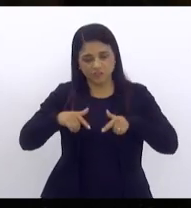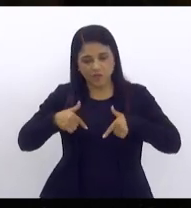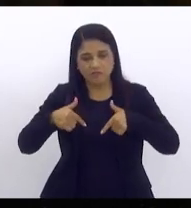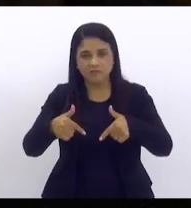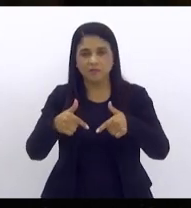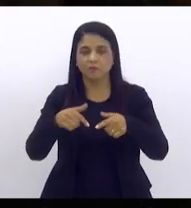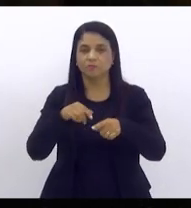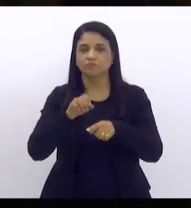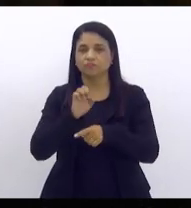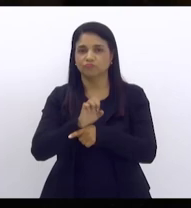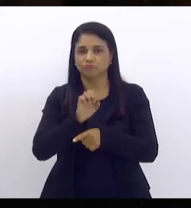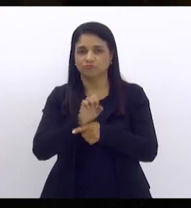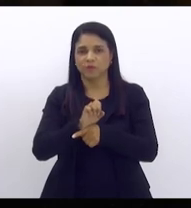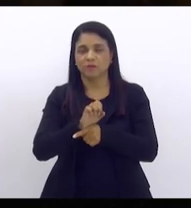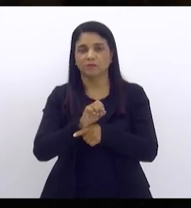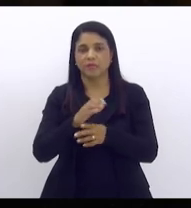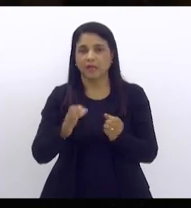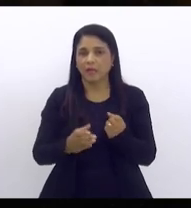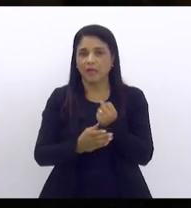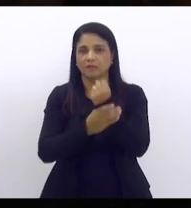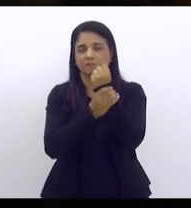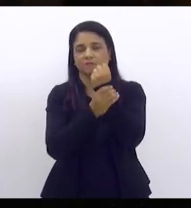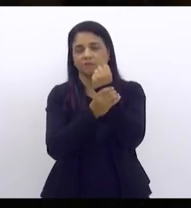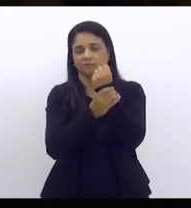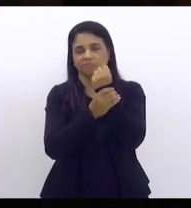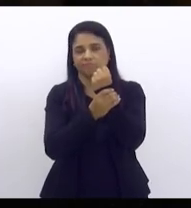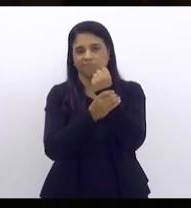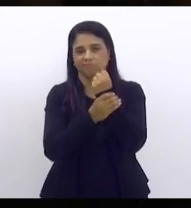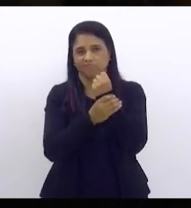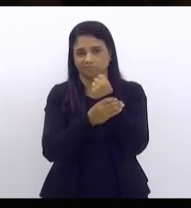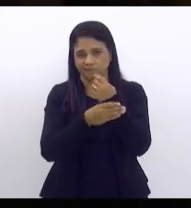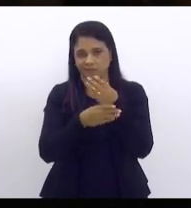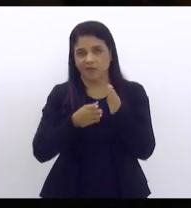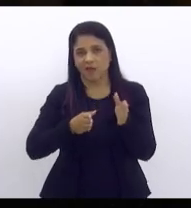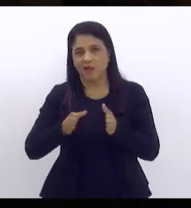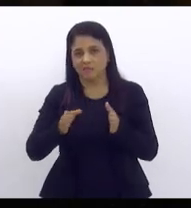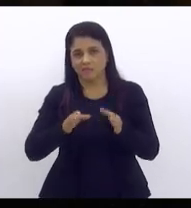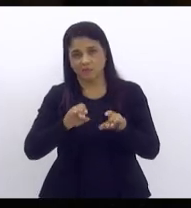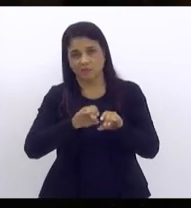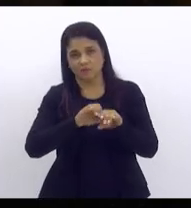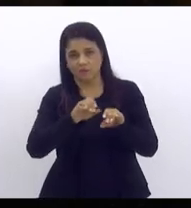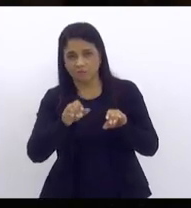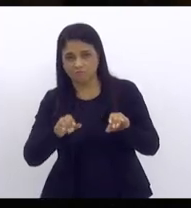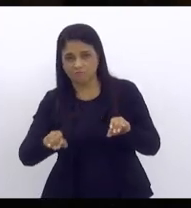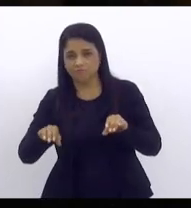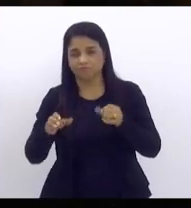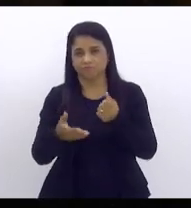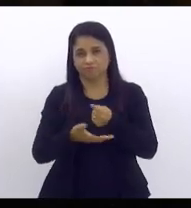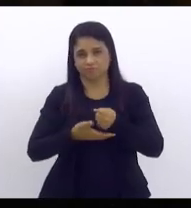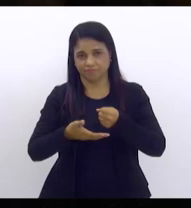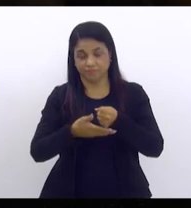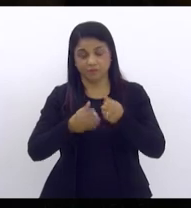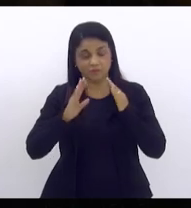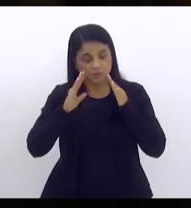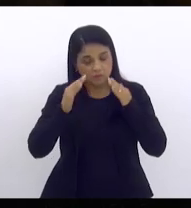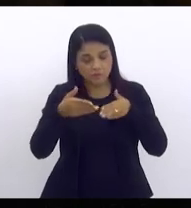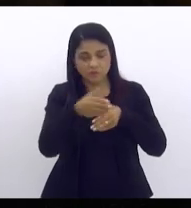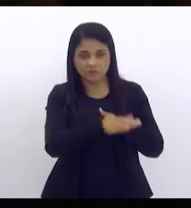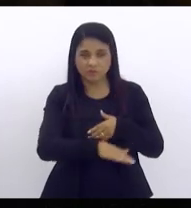direitos mais básicos. Então, senhor presidente, quando a gente olha esses dados relacionados às crianças e à primeira